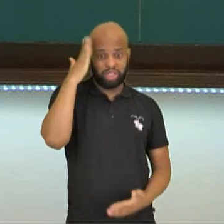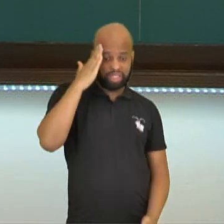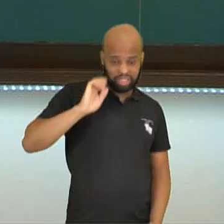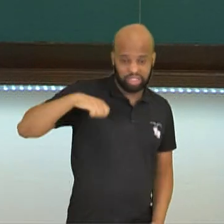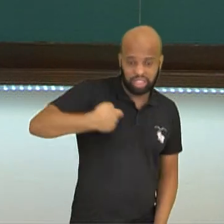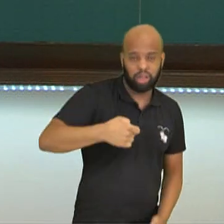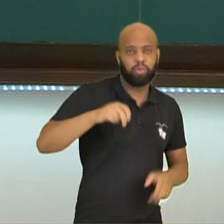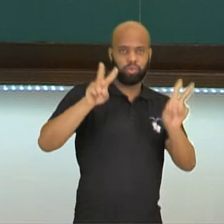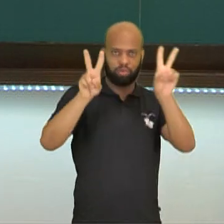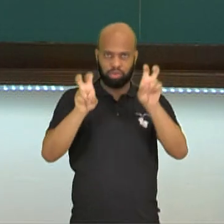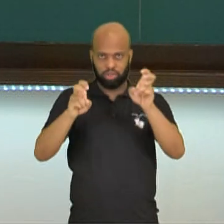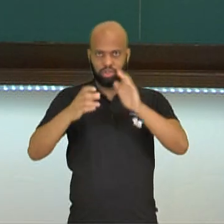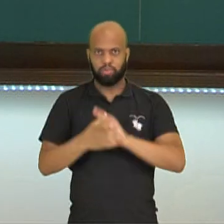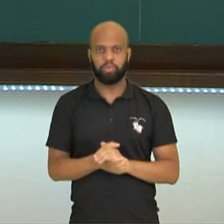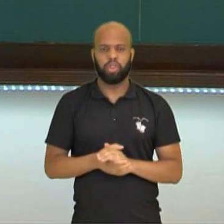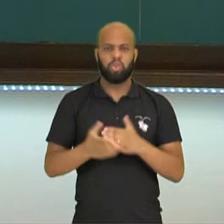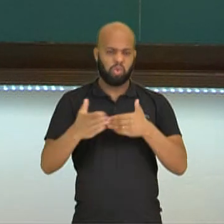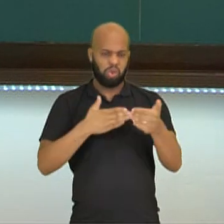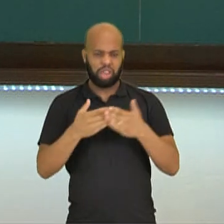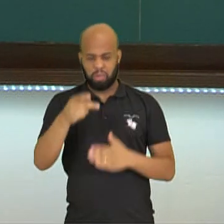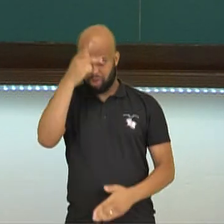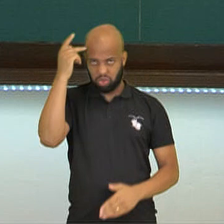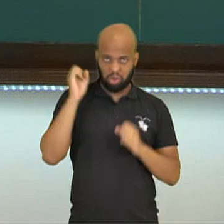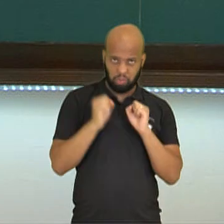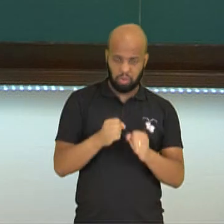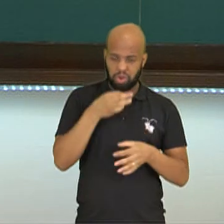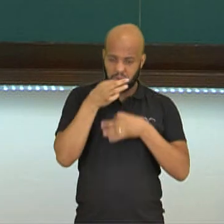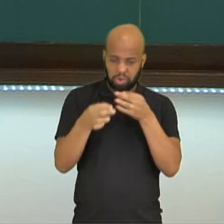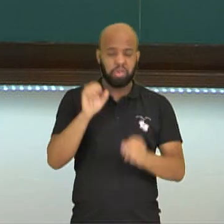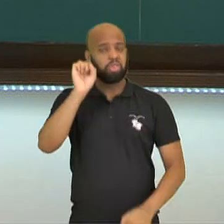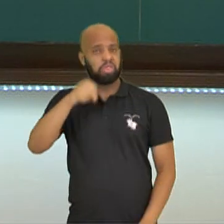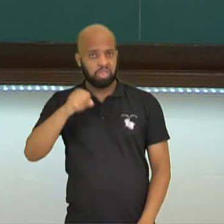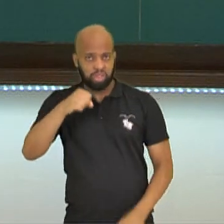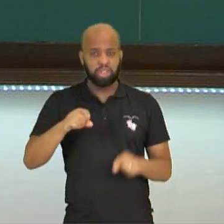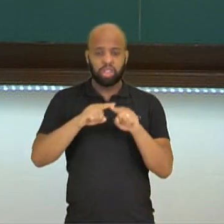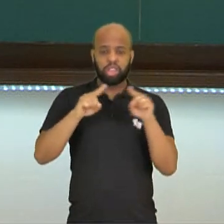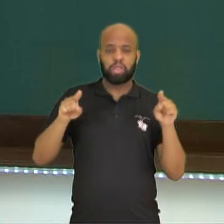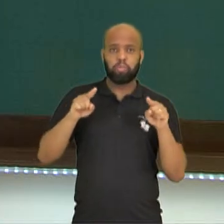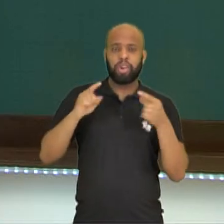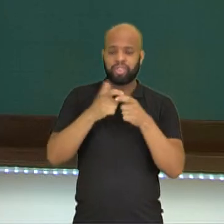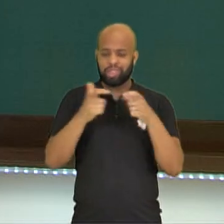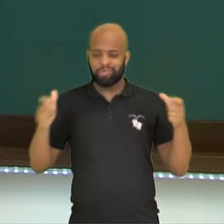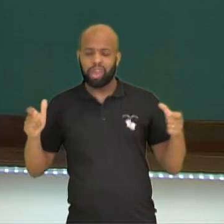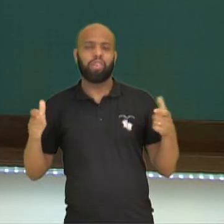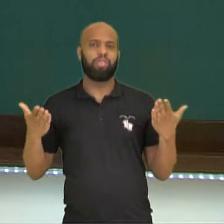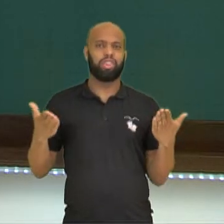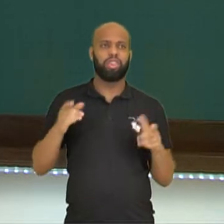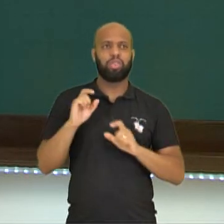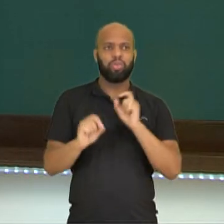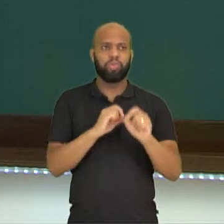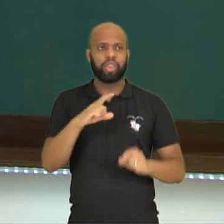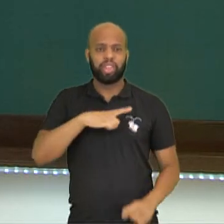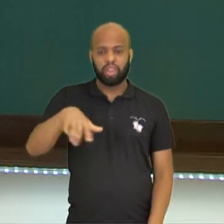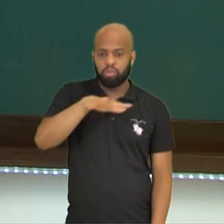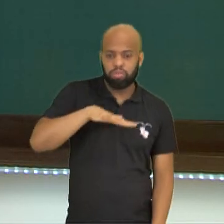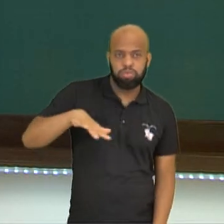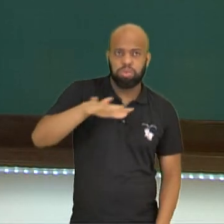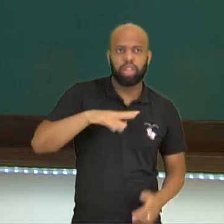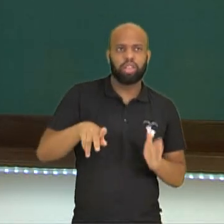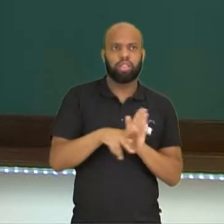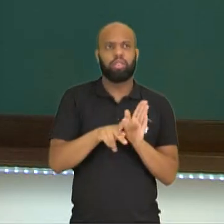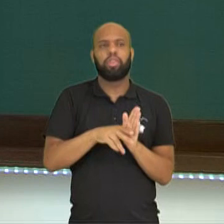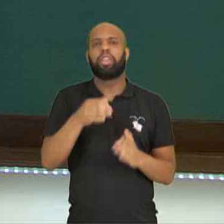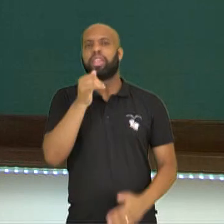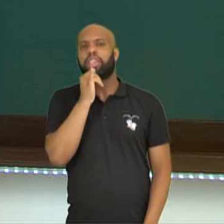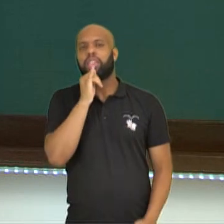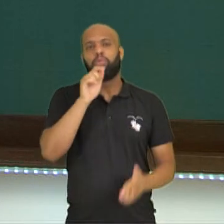de um assunto. Qualquer um pode dar a sua opinião? Sim, mas geralmente num ambiente de circulação,